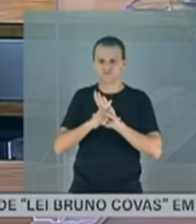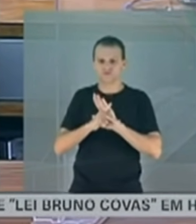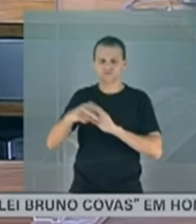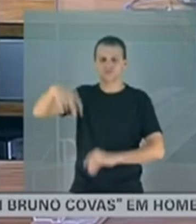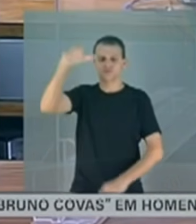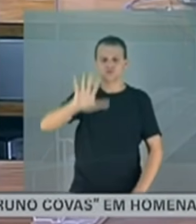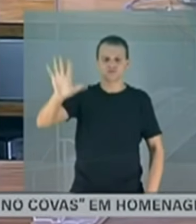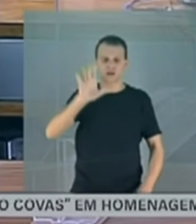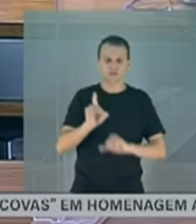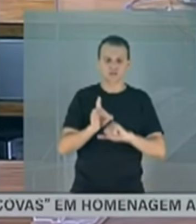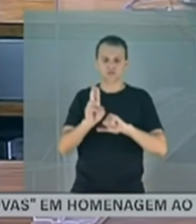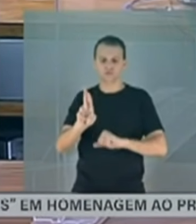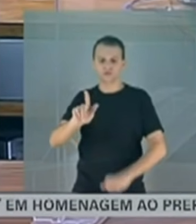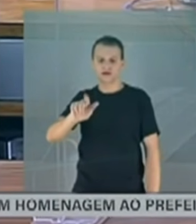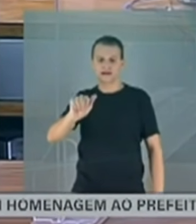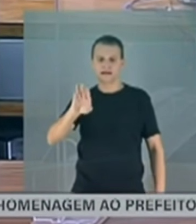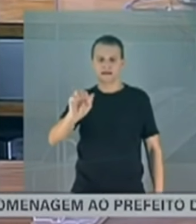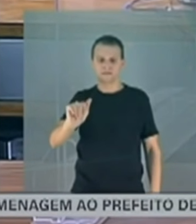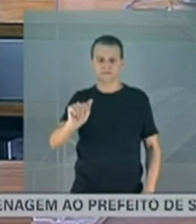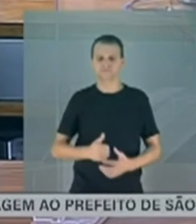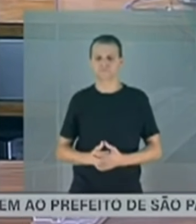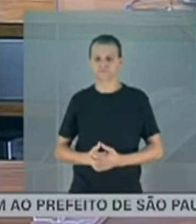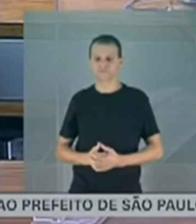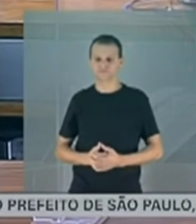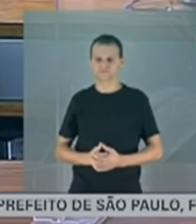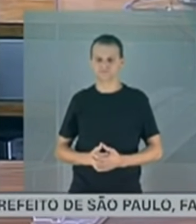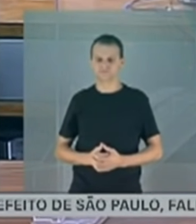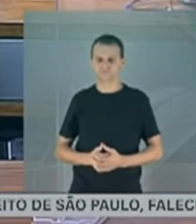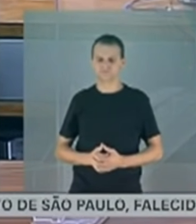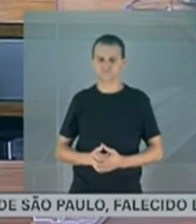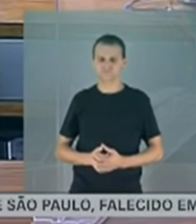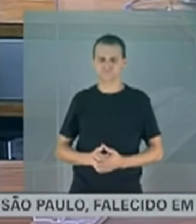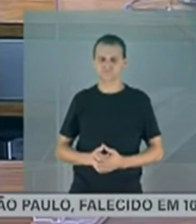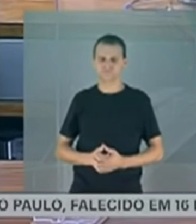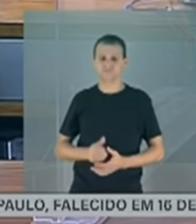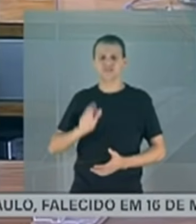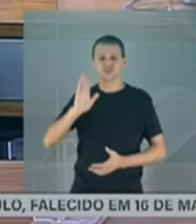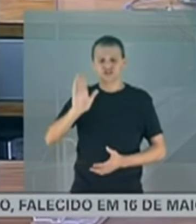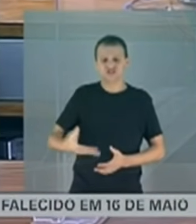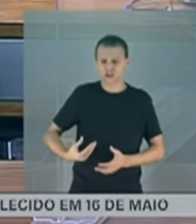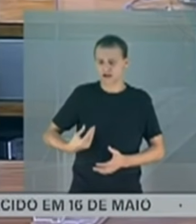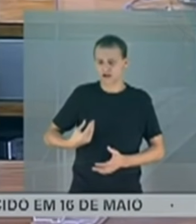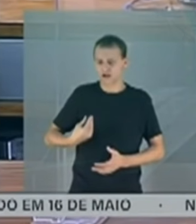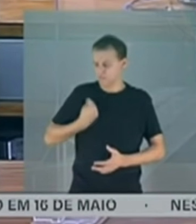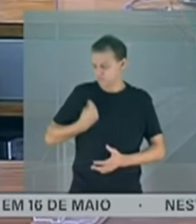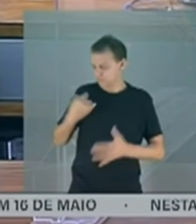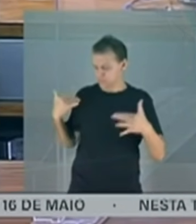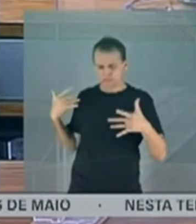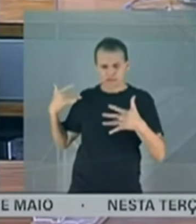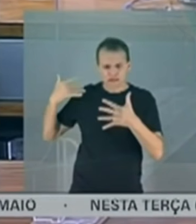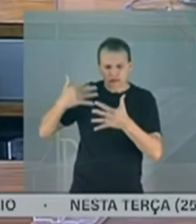Gabas. Para contraditar. Que está desde o início dessa gestão, que é uma